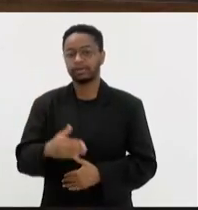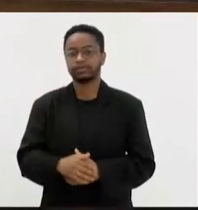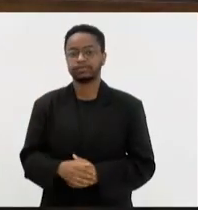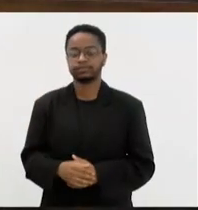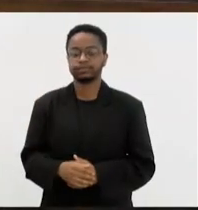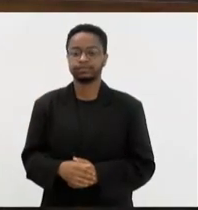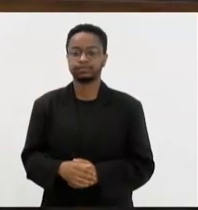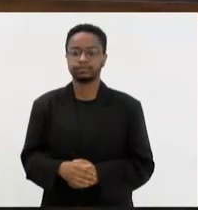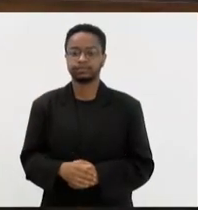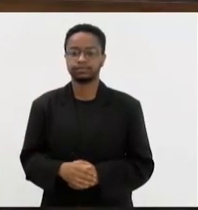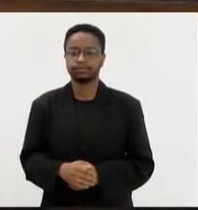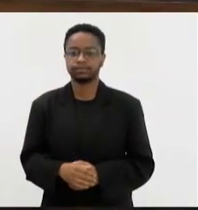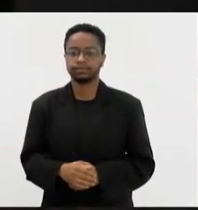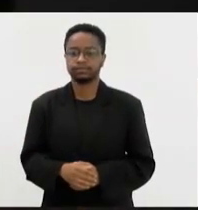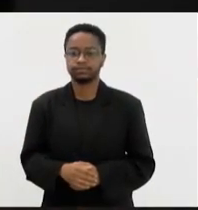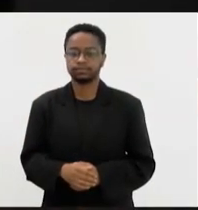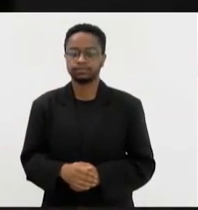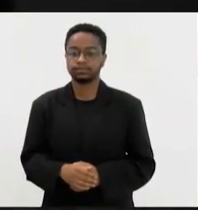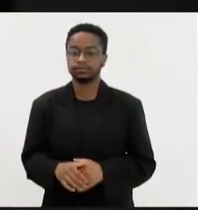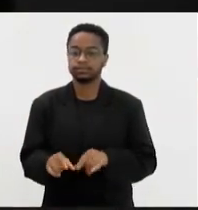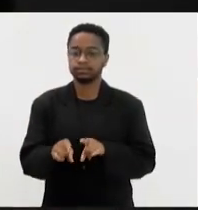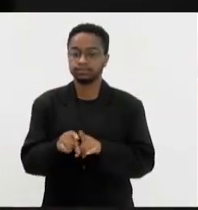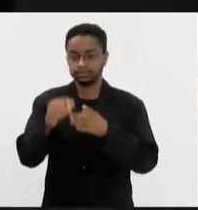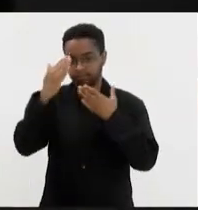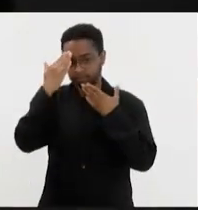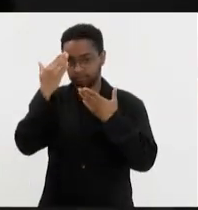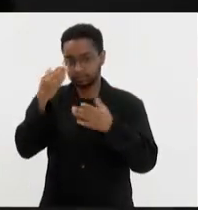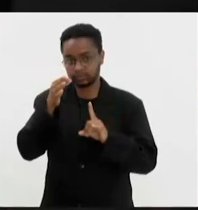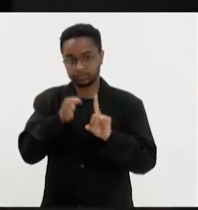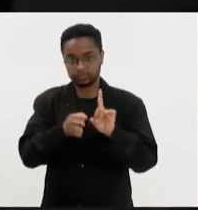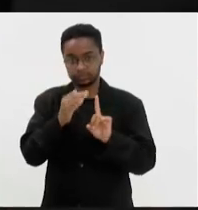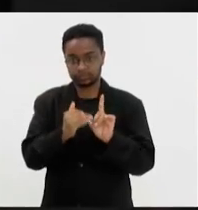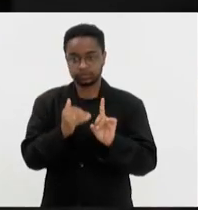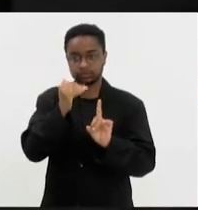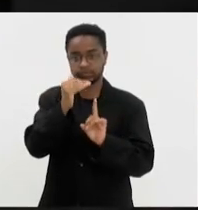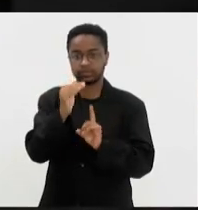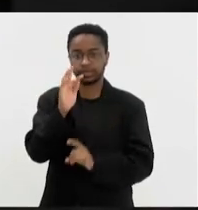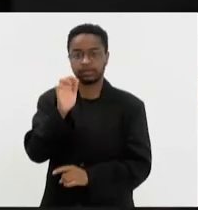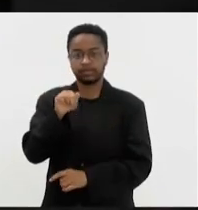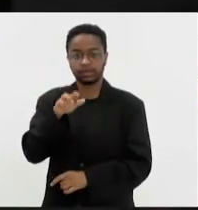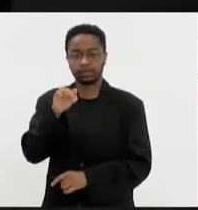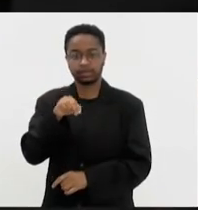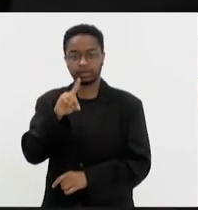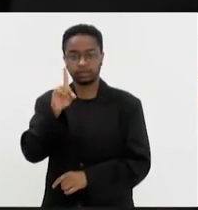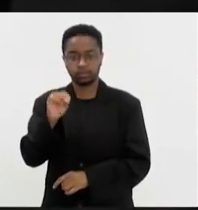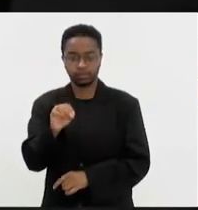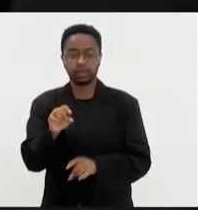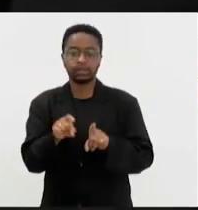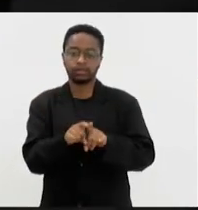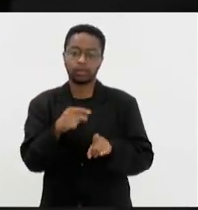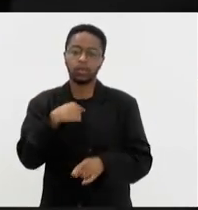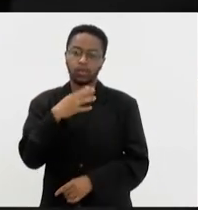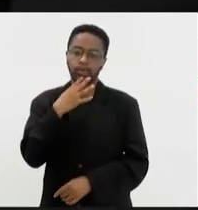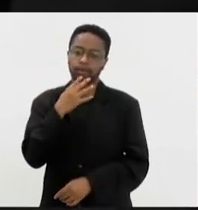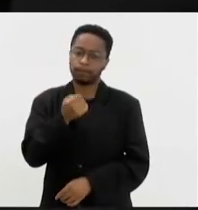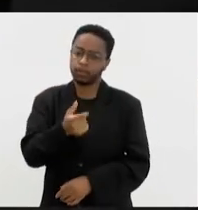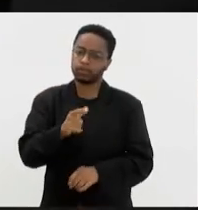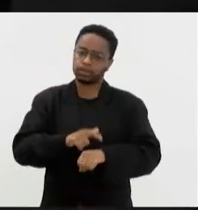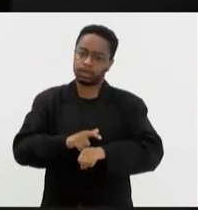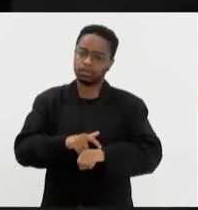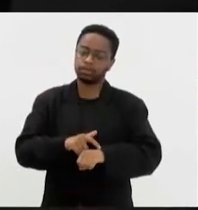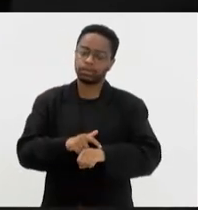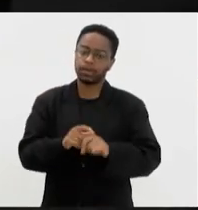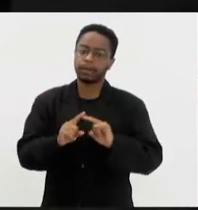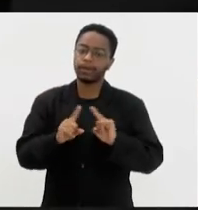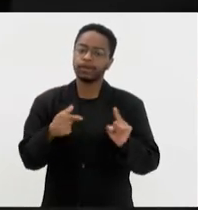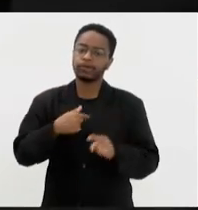estar aqui agradecer ao Desembargador Fernando Cerqueira Chagas a quem também eu conheci há pouco tempo mas eu costumo